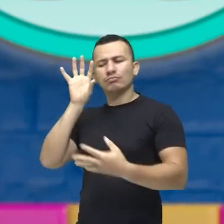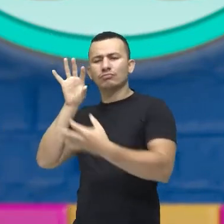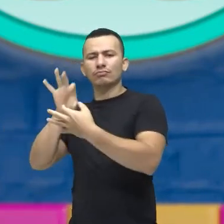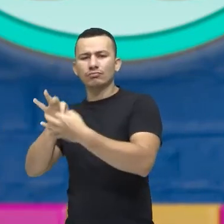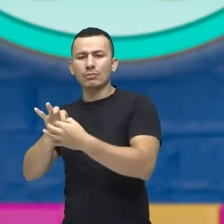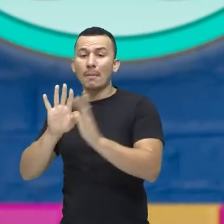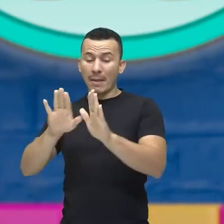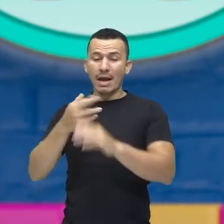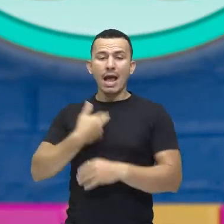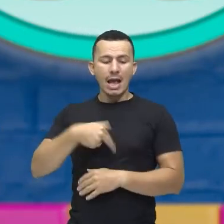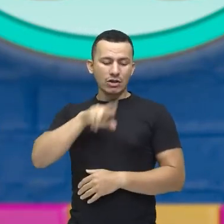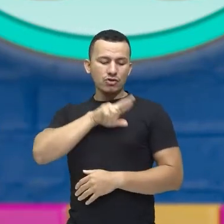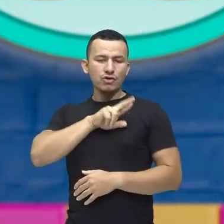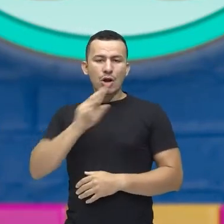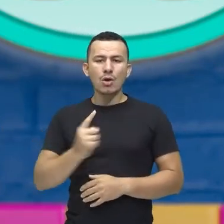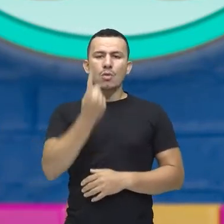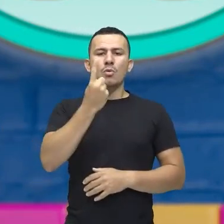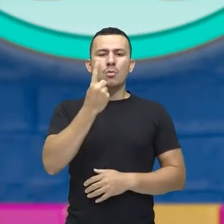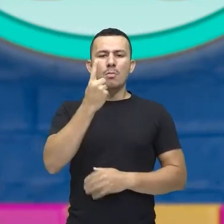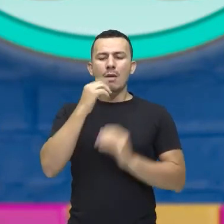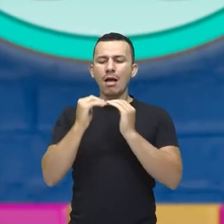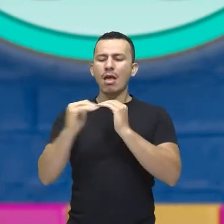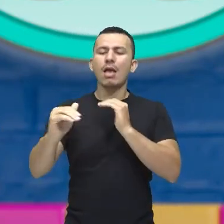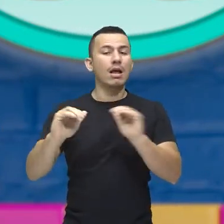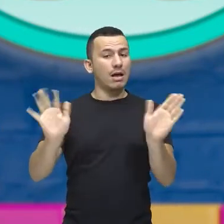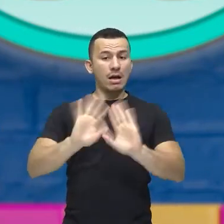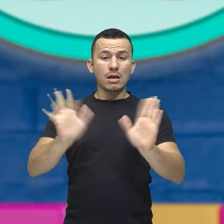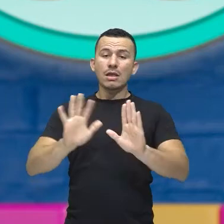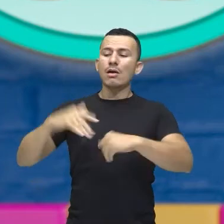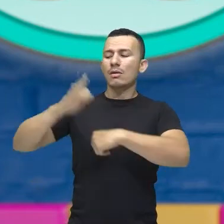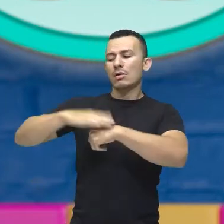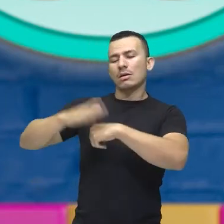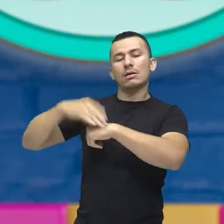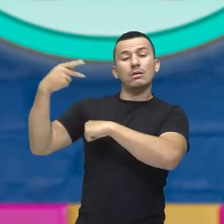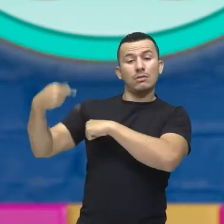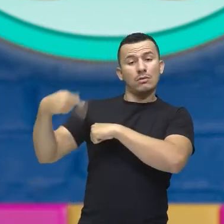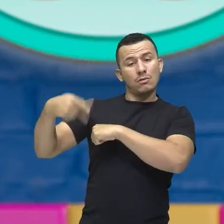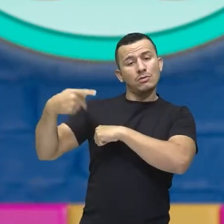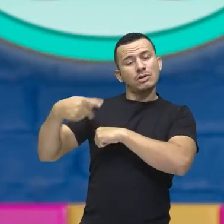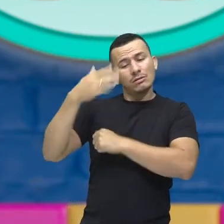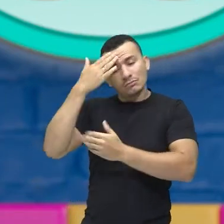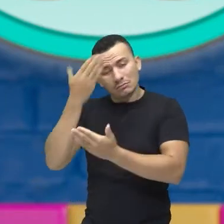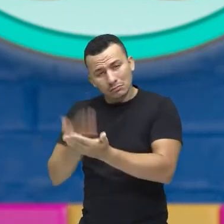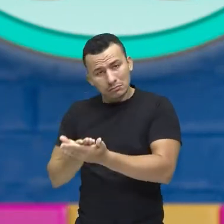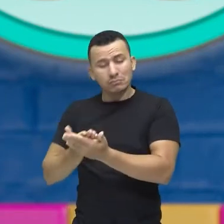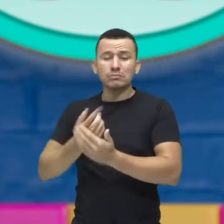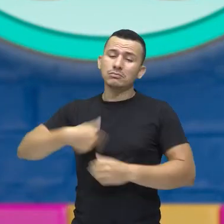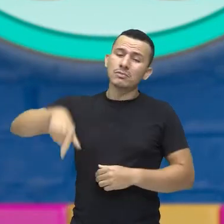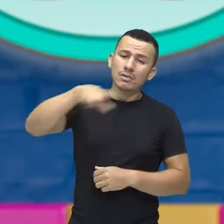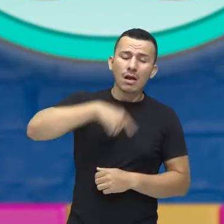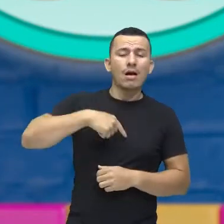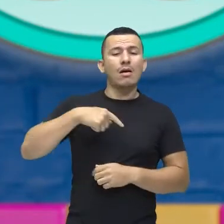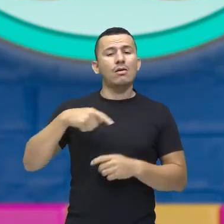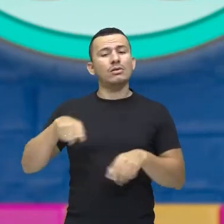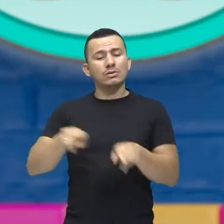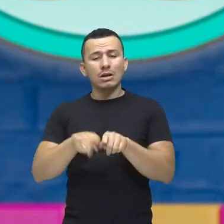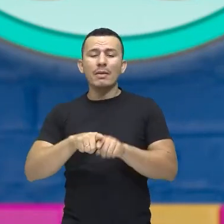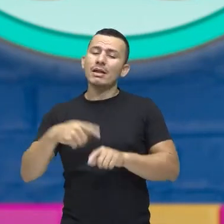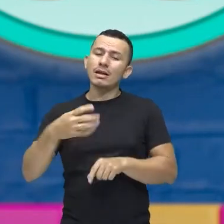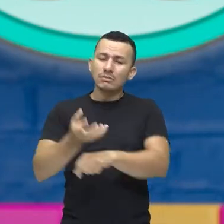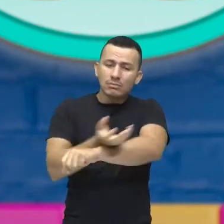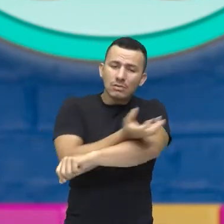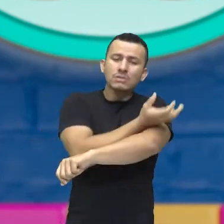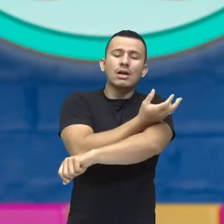uma religião, mas a porta que você usa para se conectar com o espiritual também. Nós também somos sujeitos que vivem as emoções